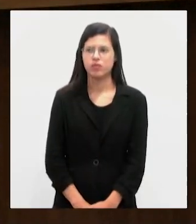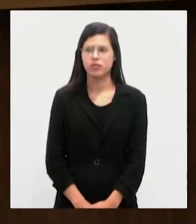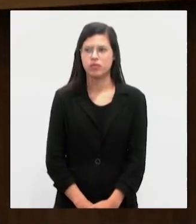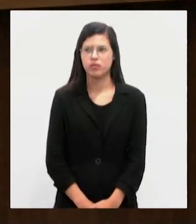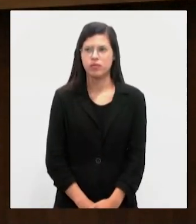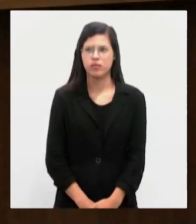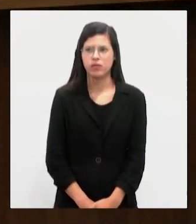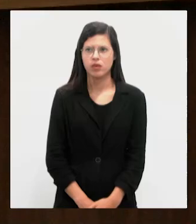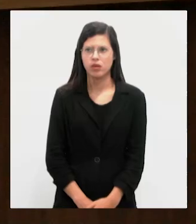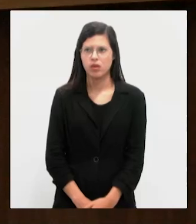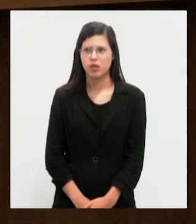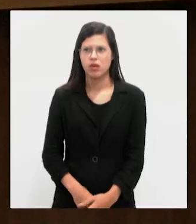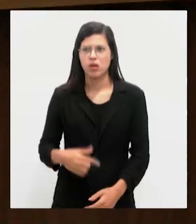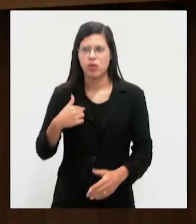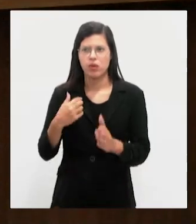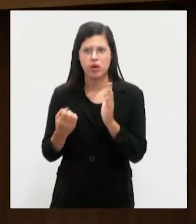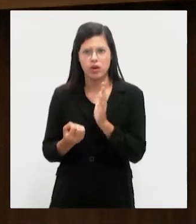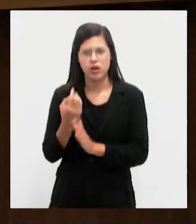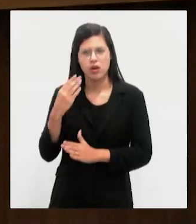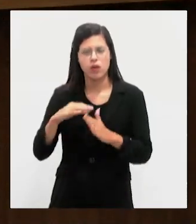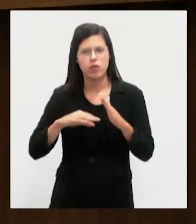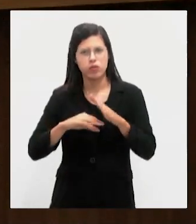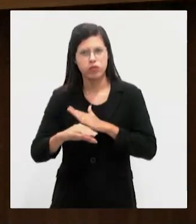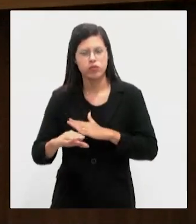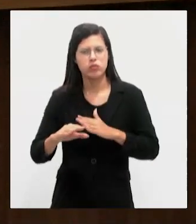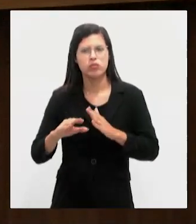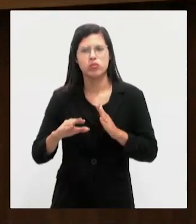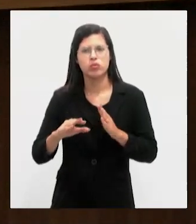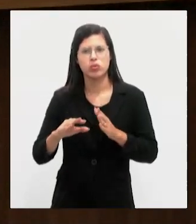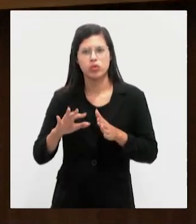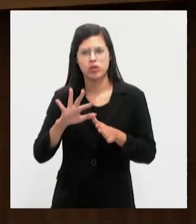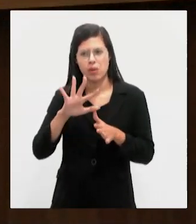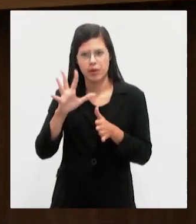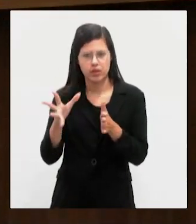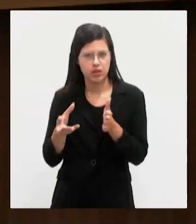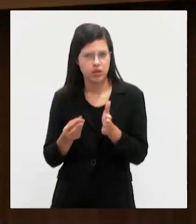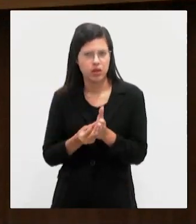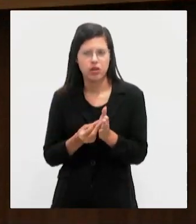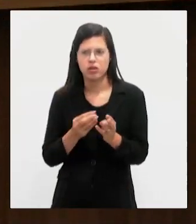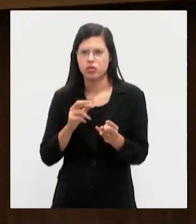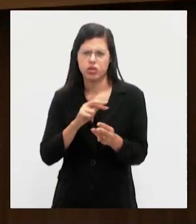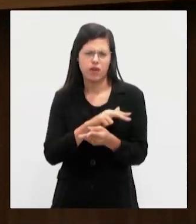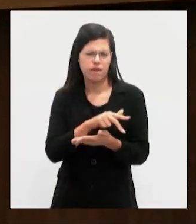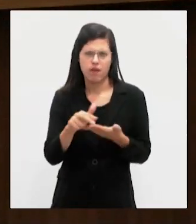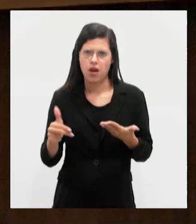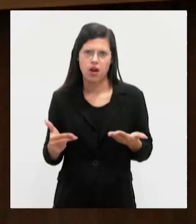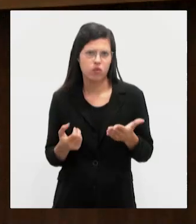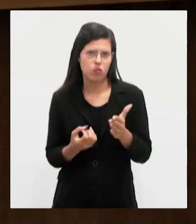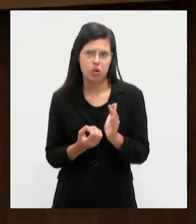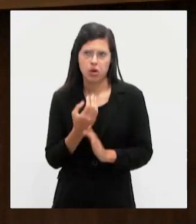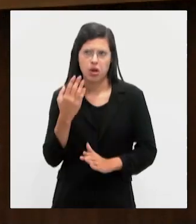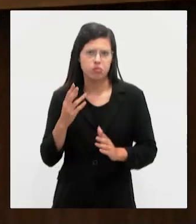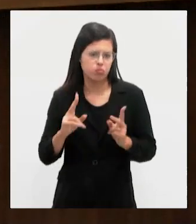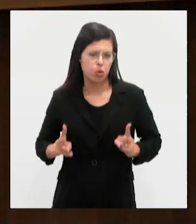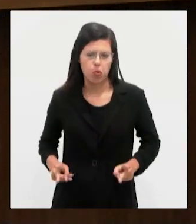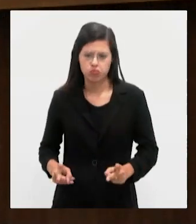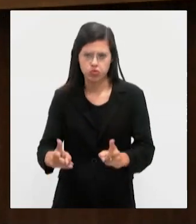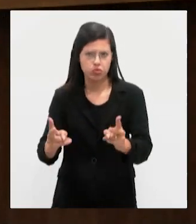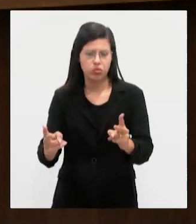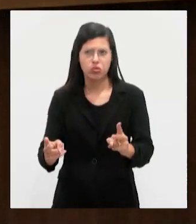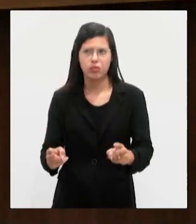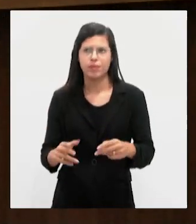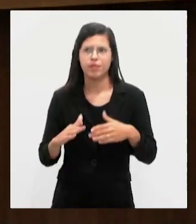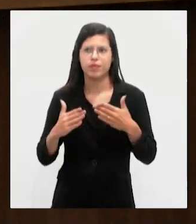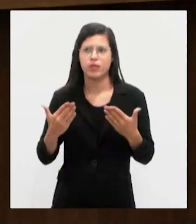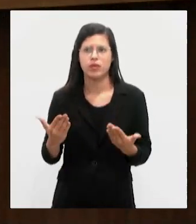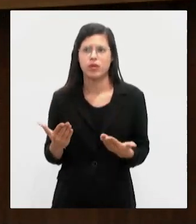Eu mesmo criei, por lei, o Fundo da Mata Atlântica, portanto, foram criados e não foram contestados. O procurador Robson estão em vigor.